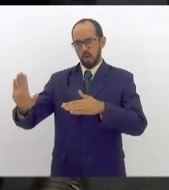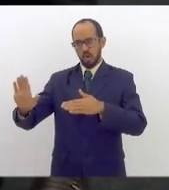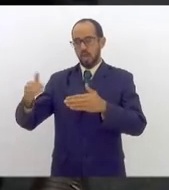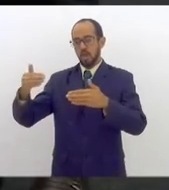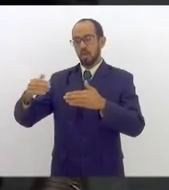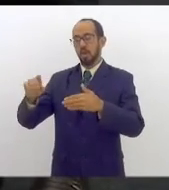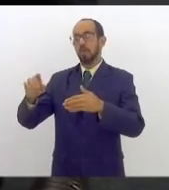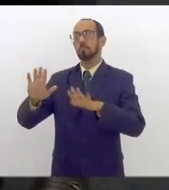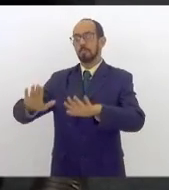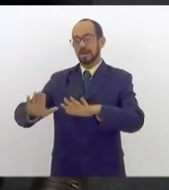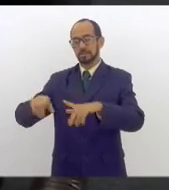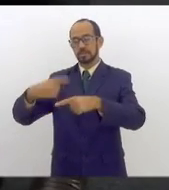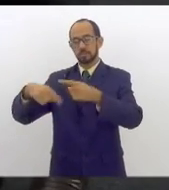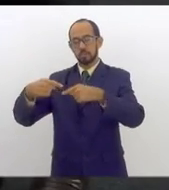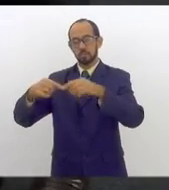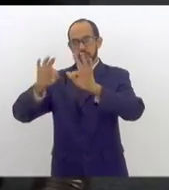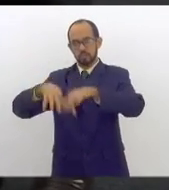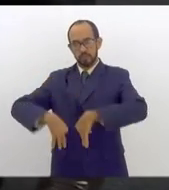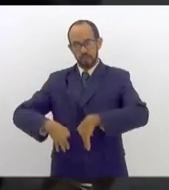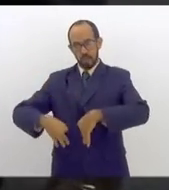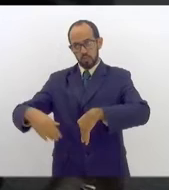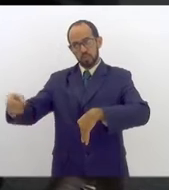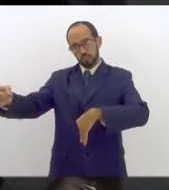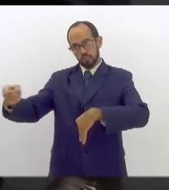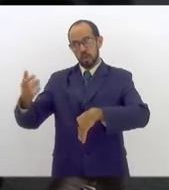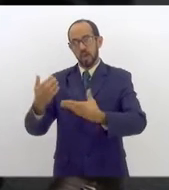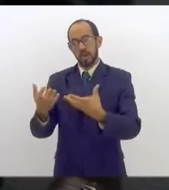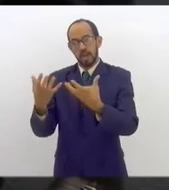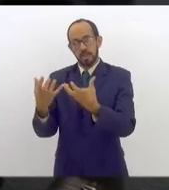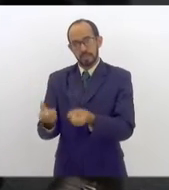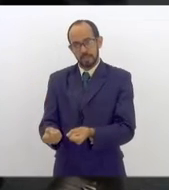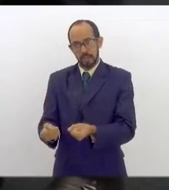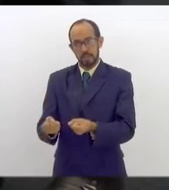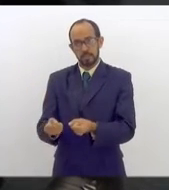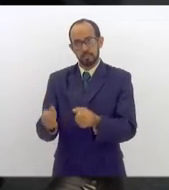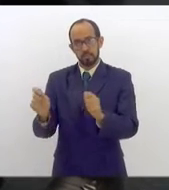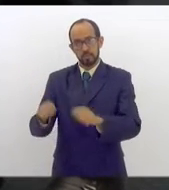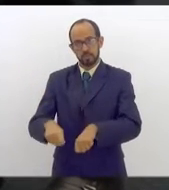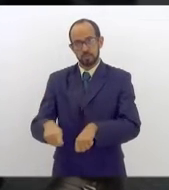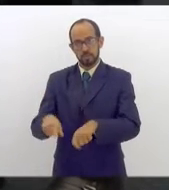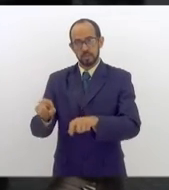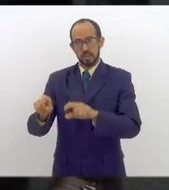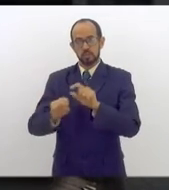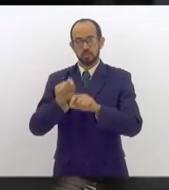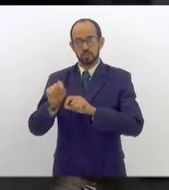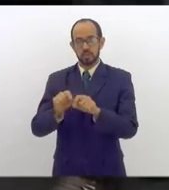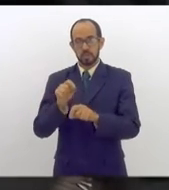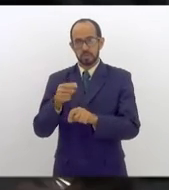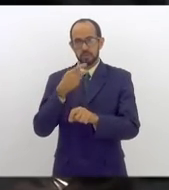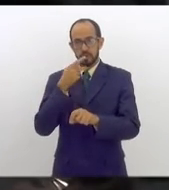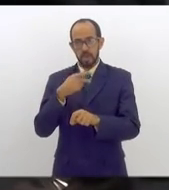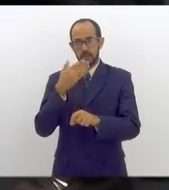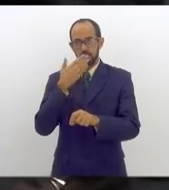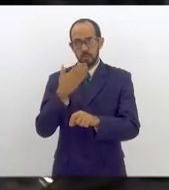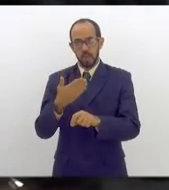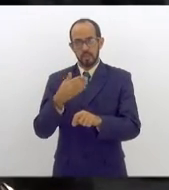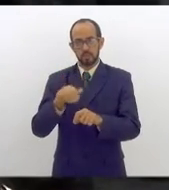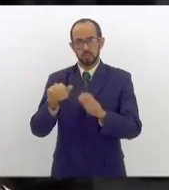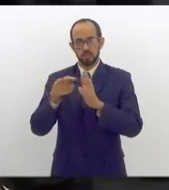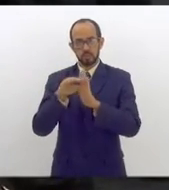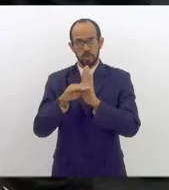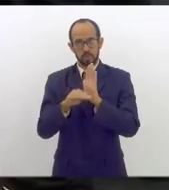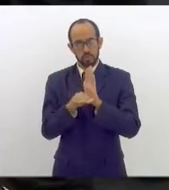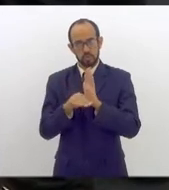ao final, Vossa Excelência me concedesse a possibilidade de dizer quais os projetos